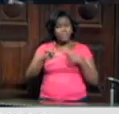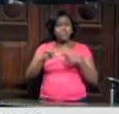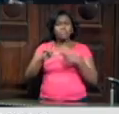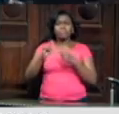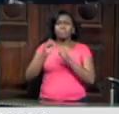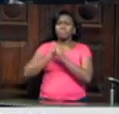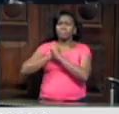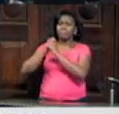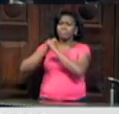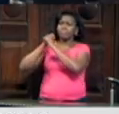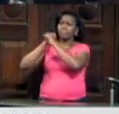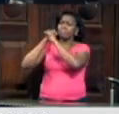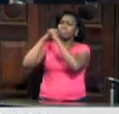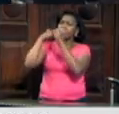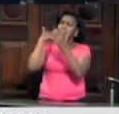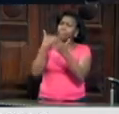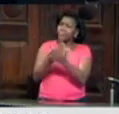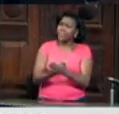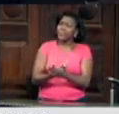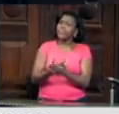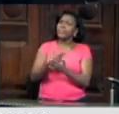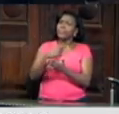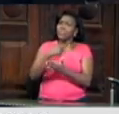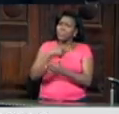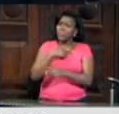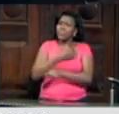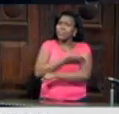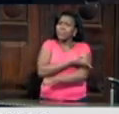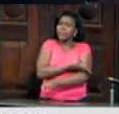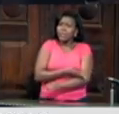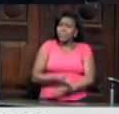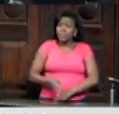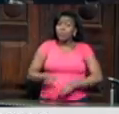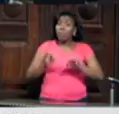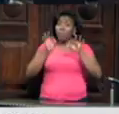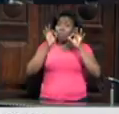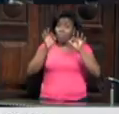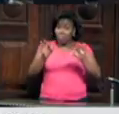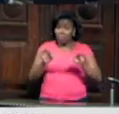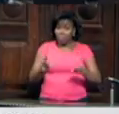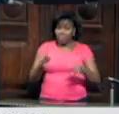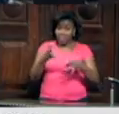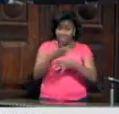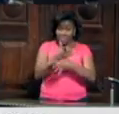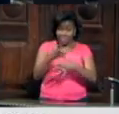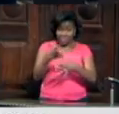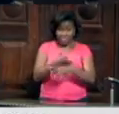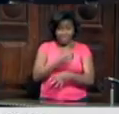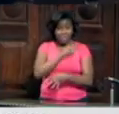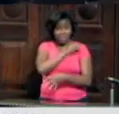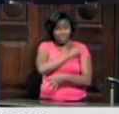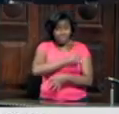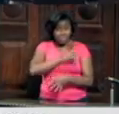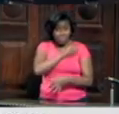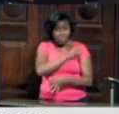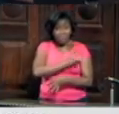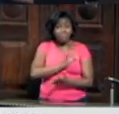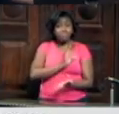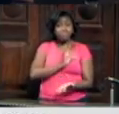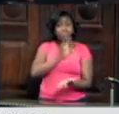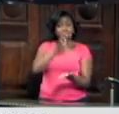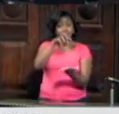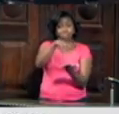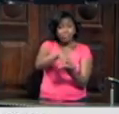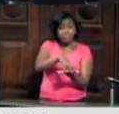uma bela tradição de confirmar a cidade do Rio de Janeiro como este centro,